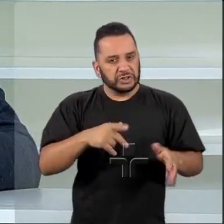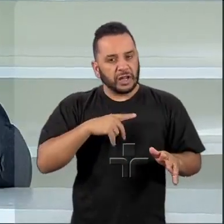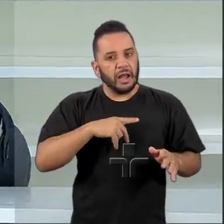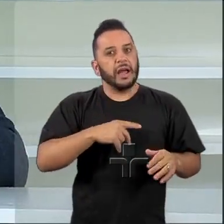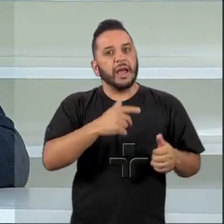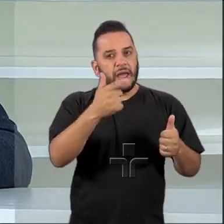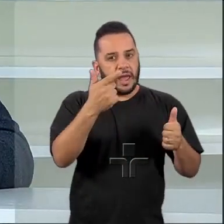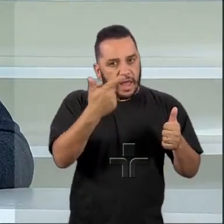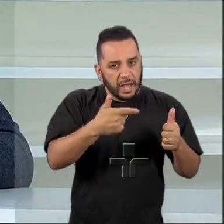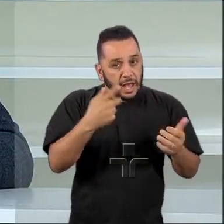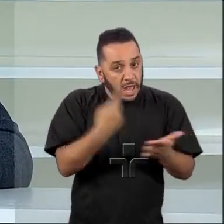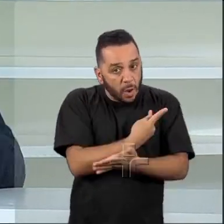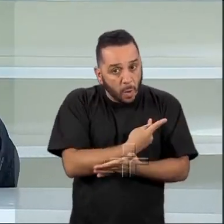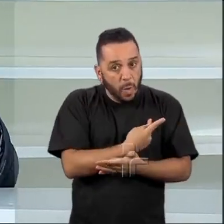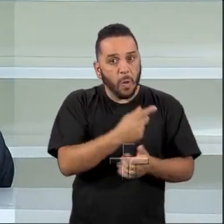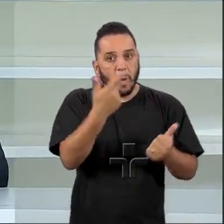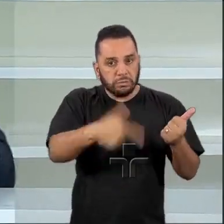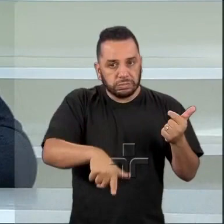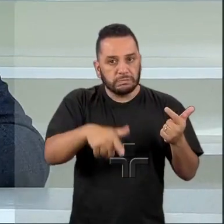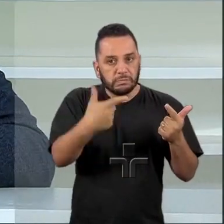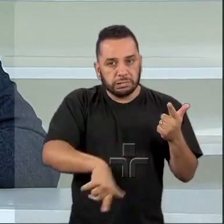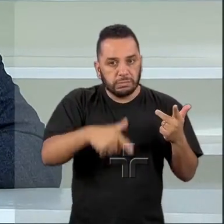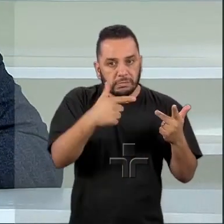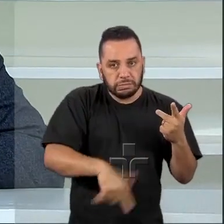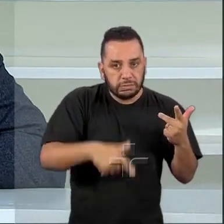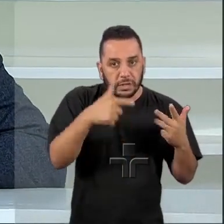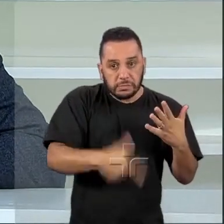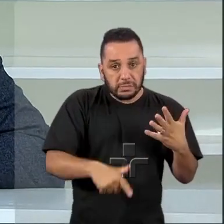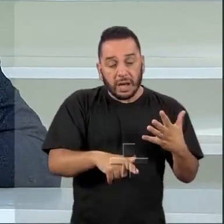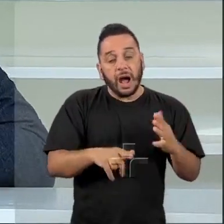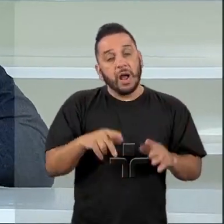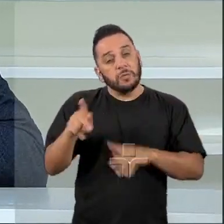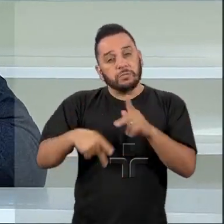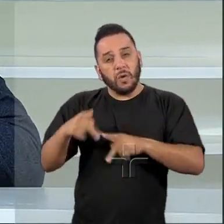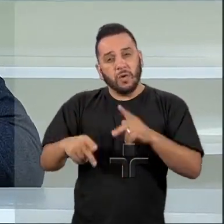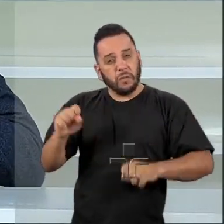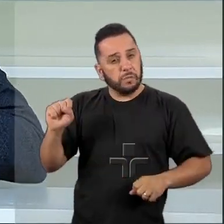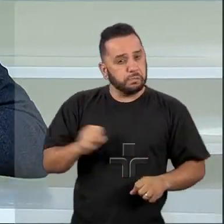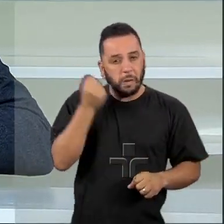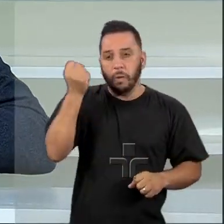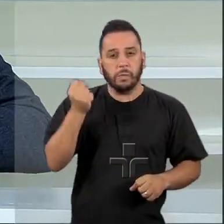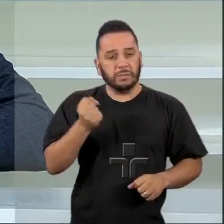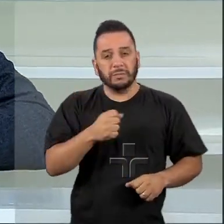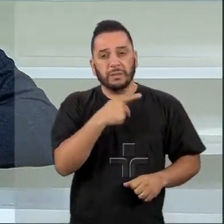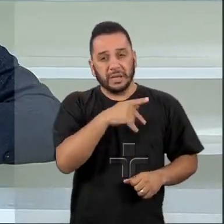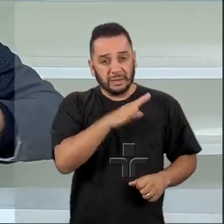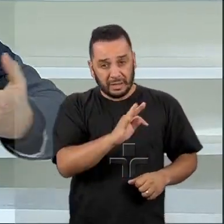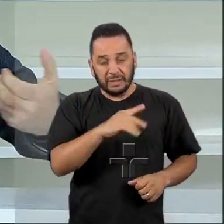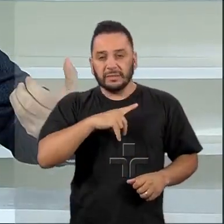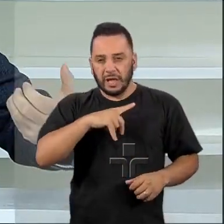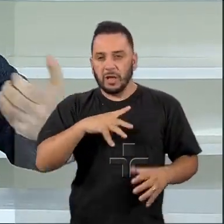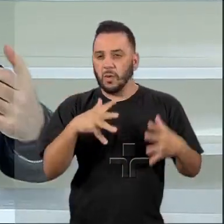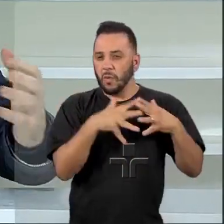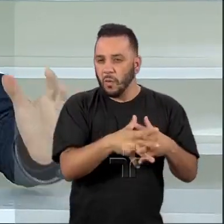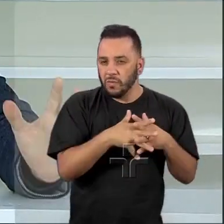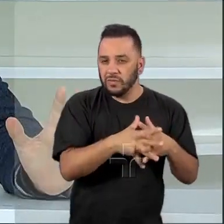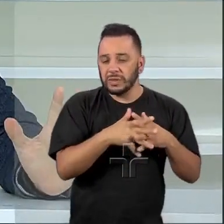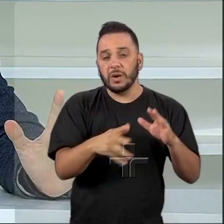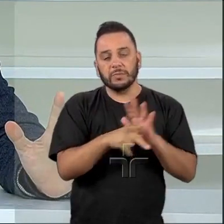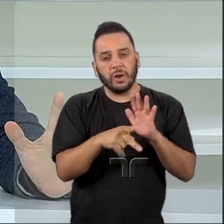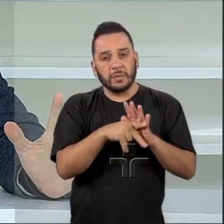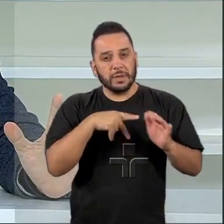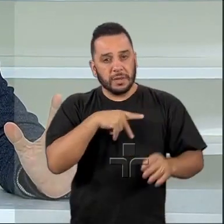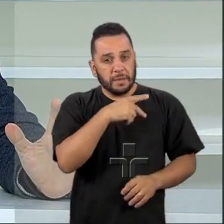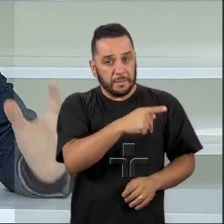aí, nesse momento. E daí foi uma confusão entre PT e sistema, que o Lula está tentando desfazer com